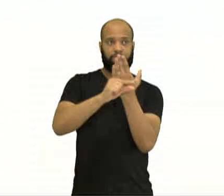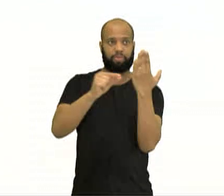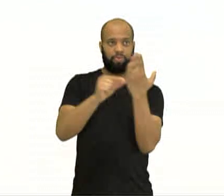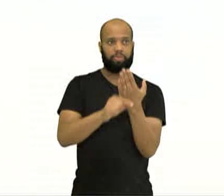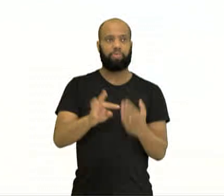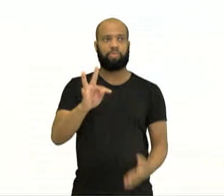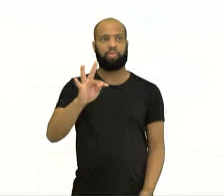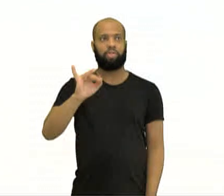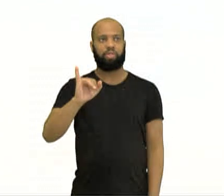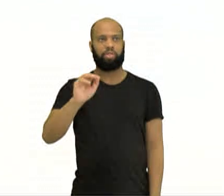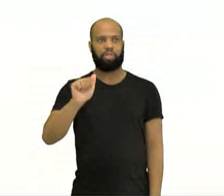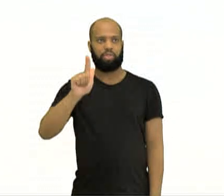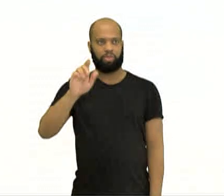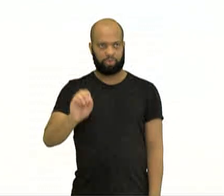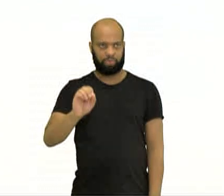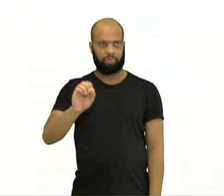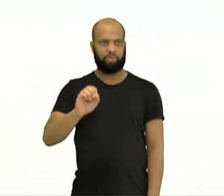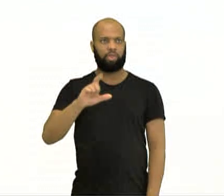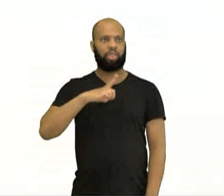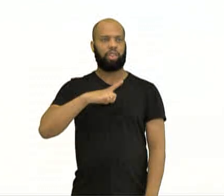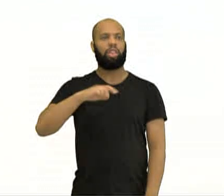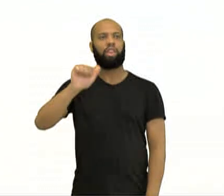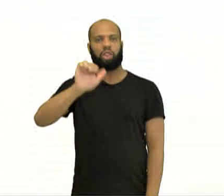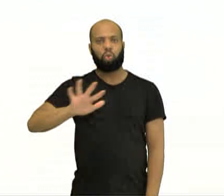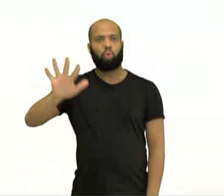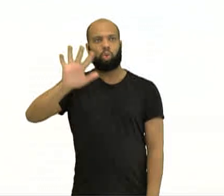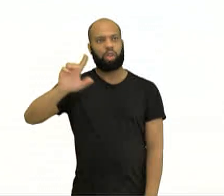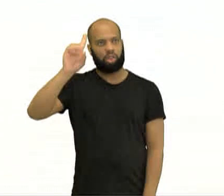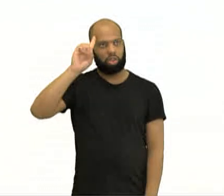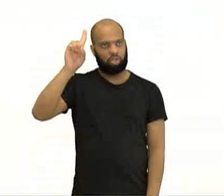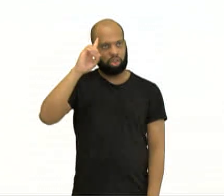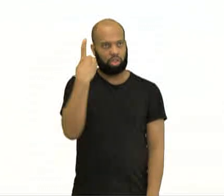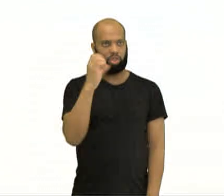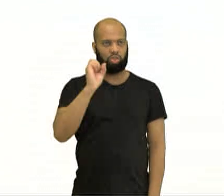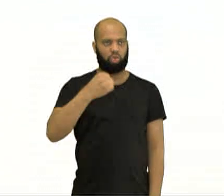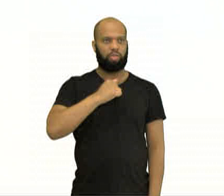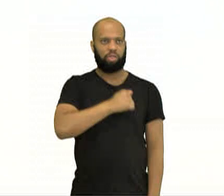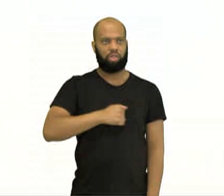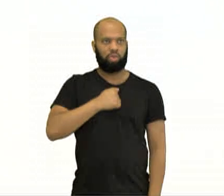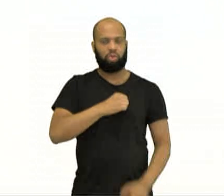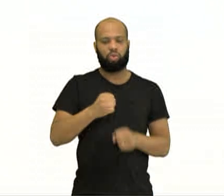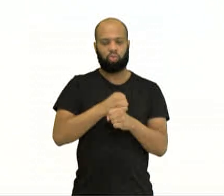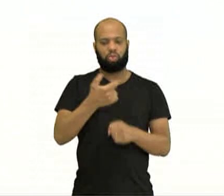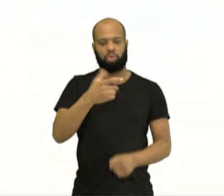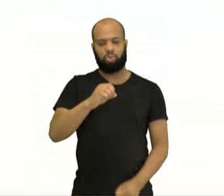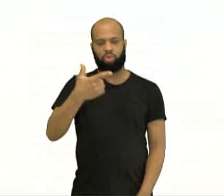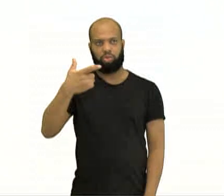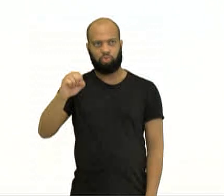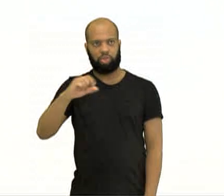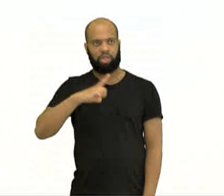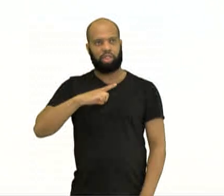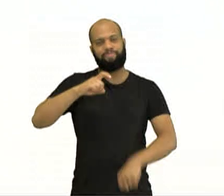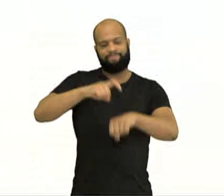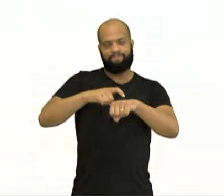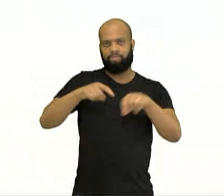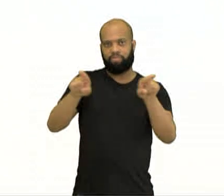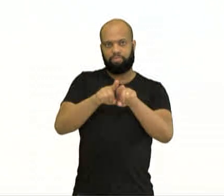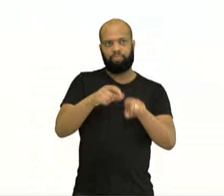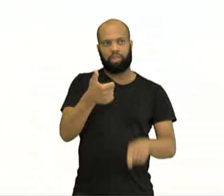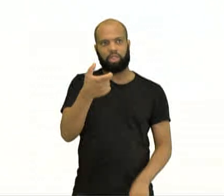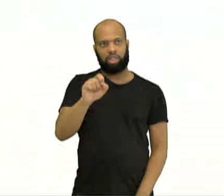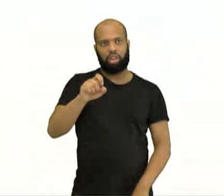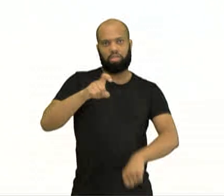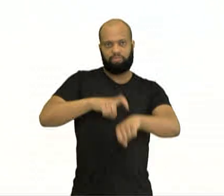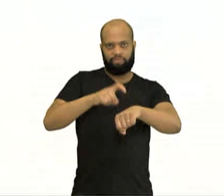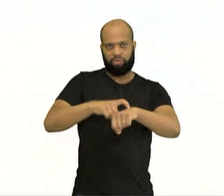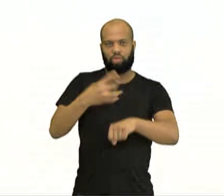da agência Einstein, atualizado em 18 de agosto de 2020, às 10h47, e publicado lá em